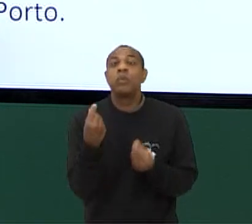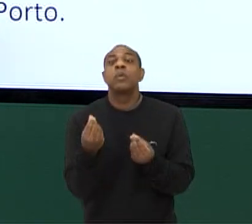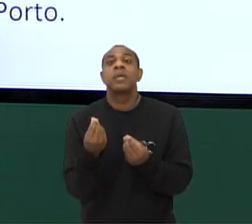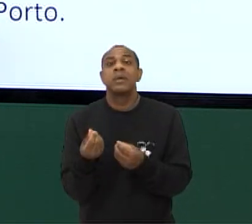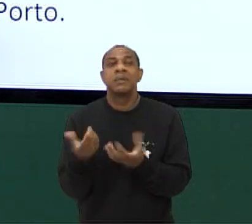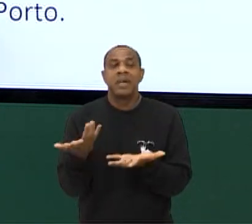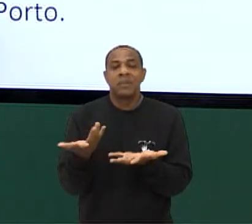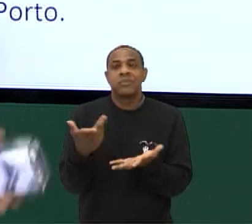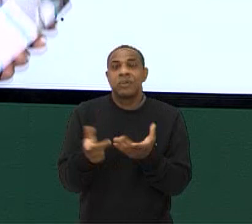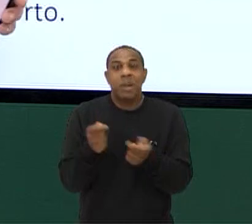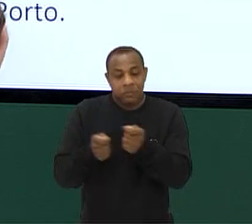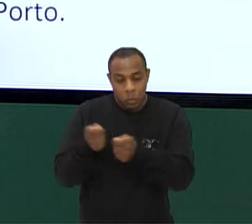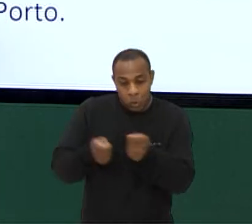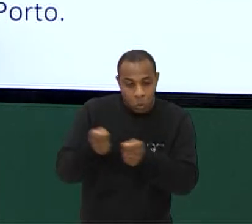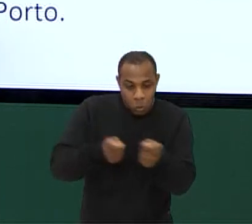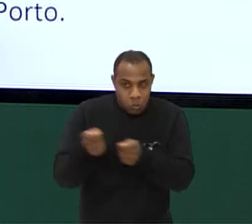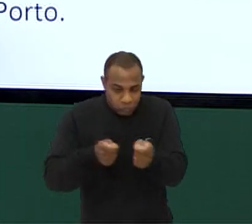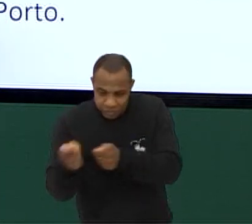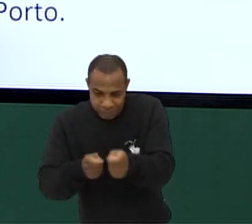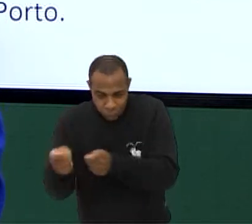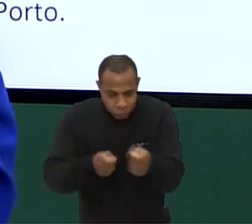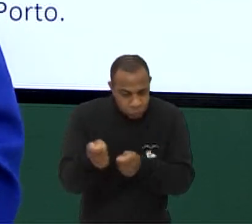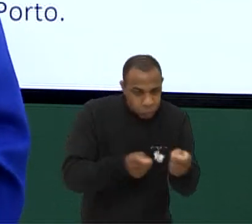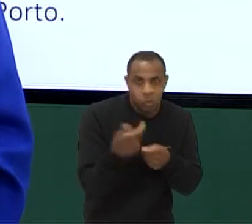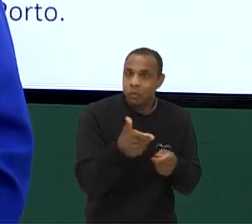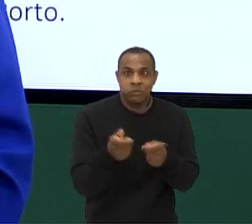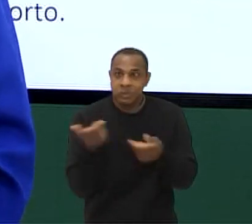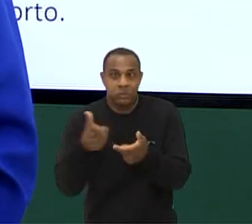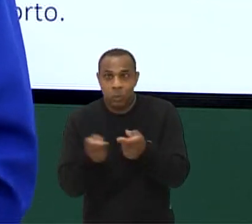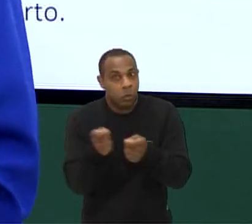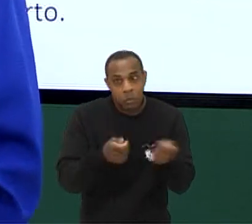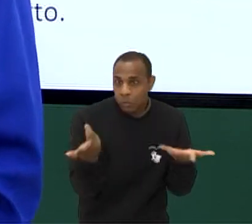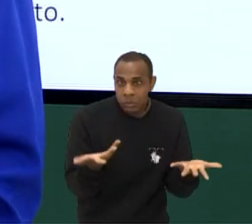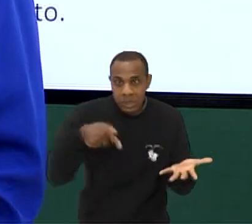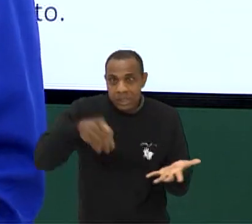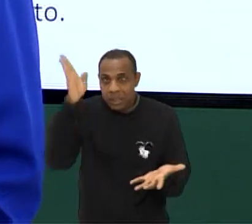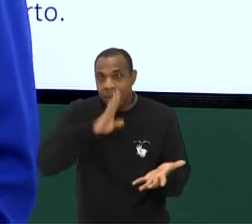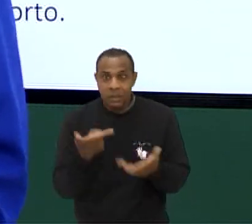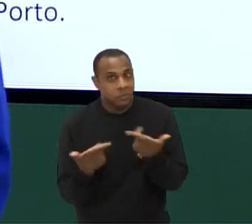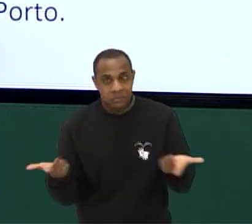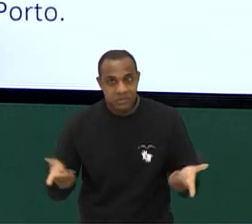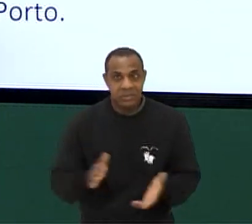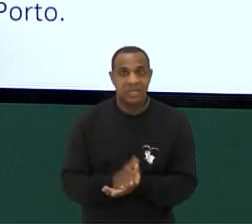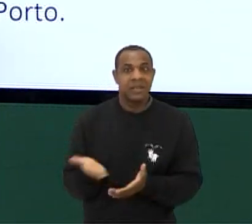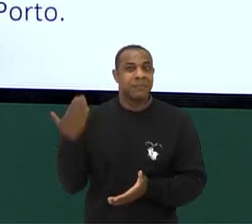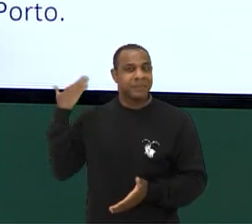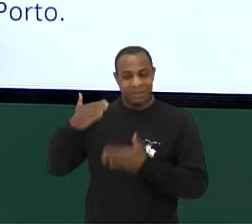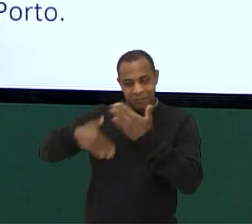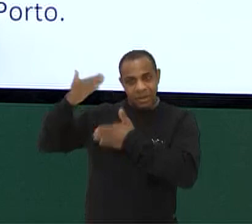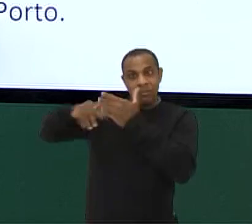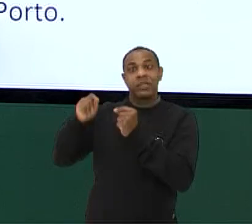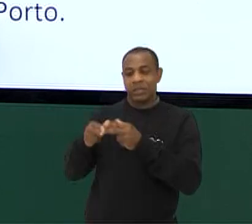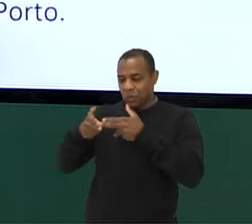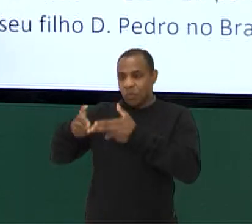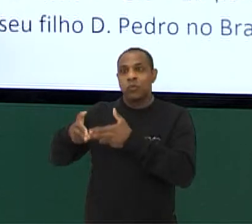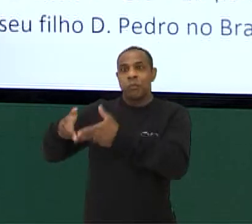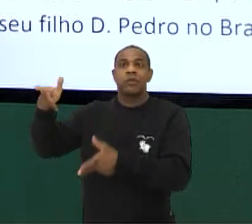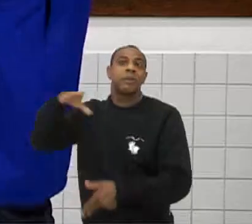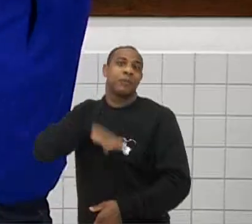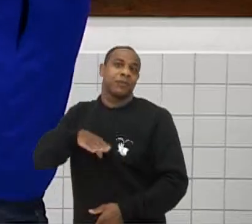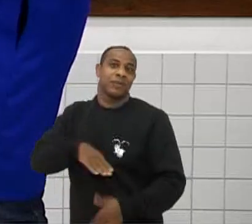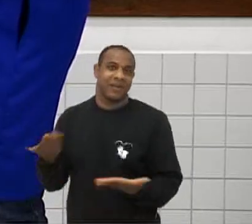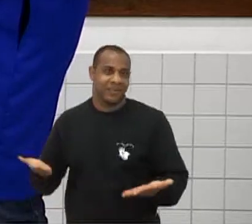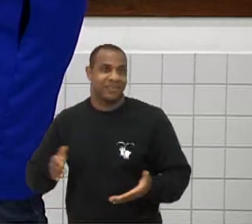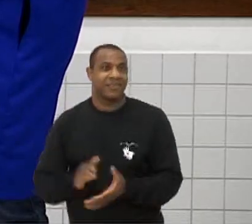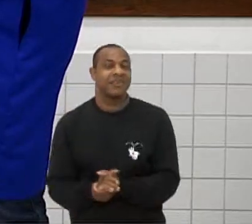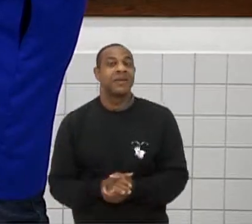monopólio sobre o Brasil. Nesse contexto, vai ter início uma revolução na cidade do Porto, em Portugal. É a Revolução